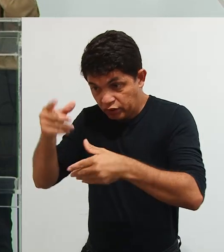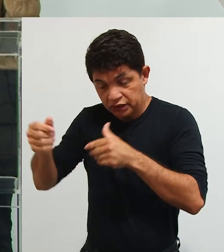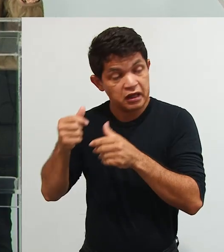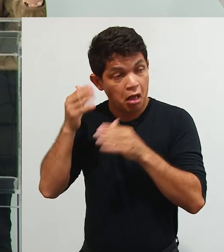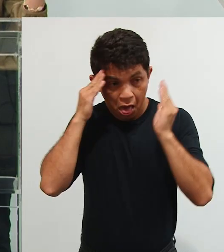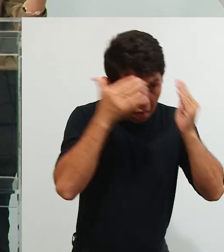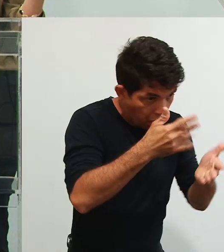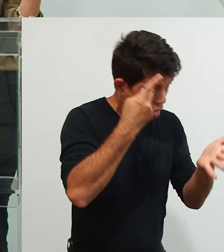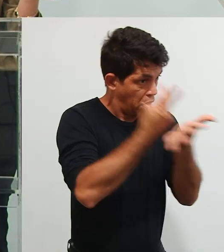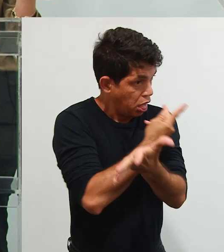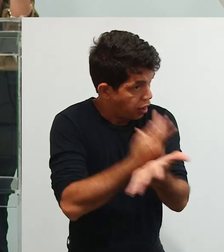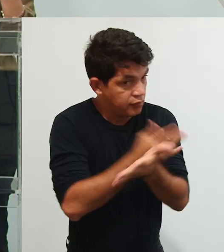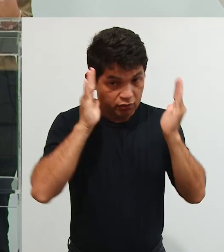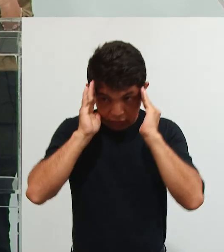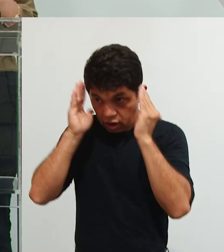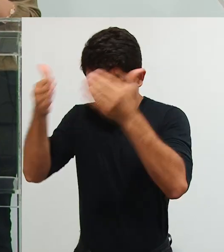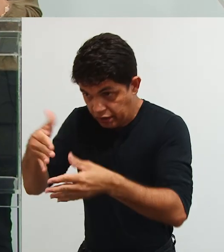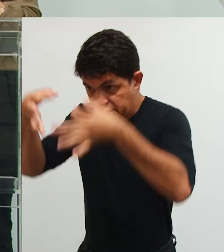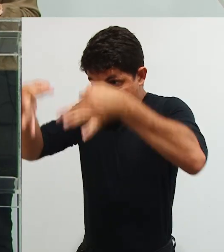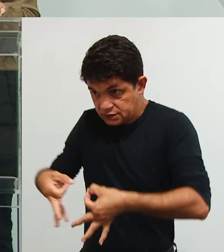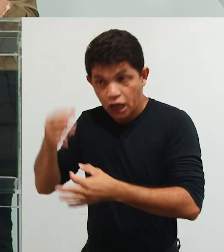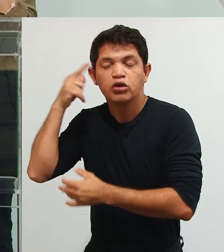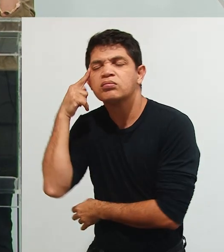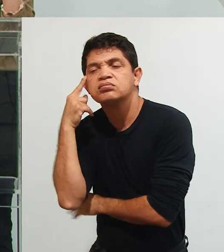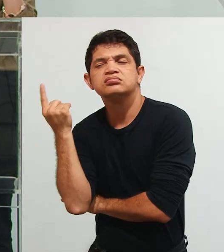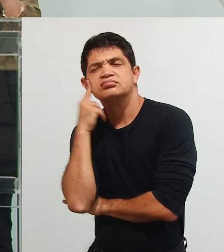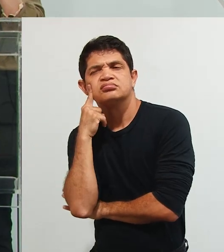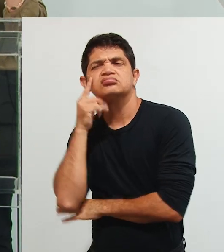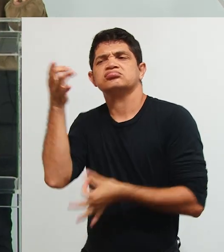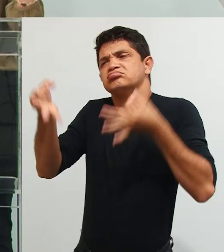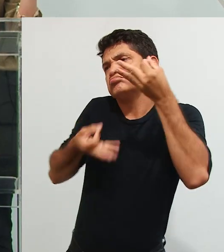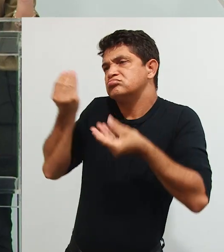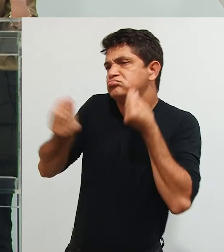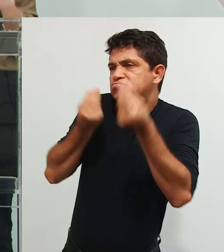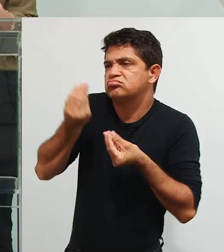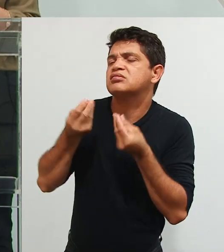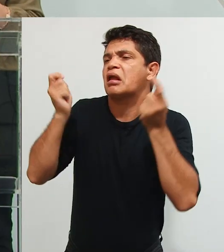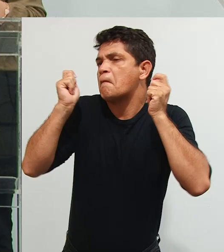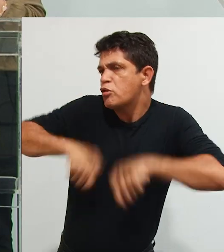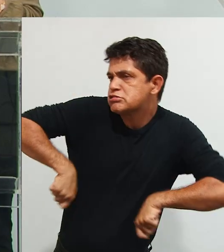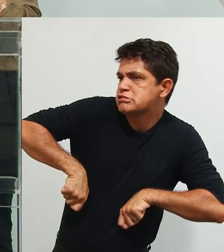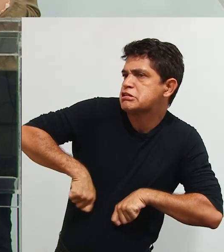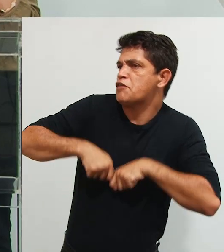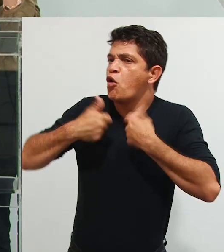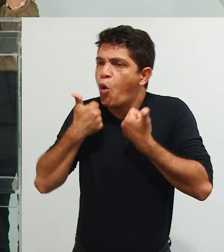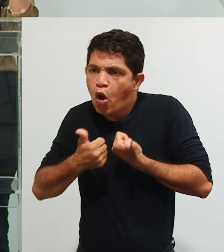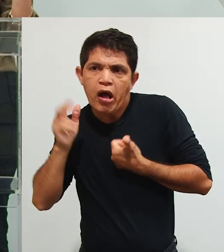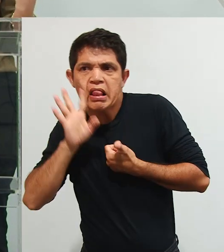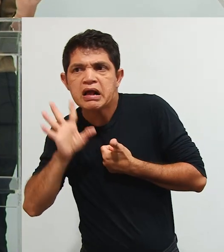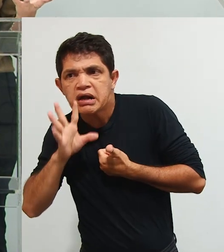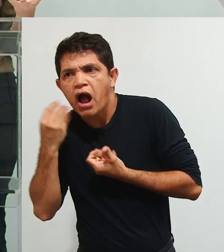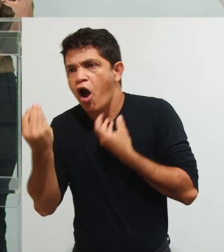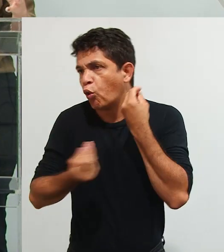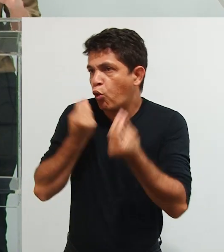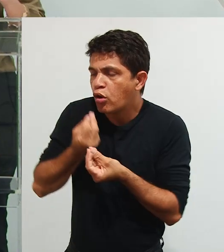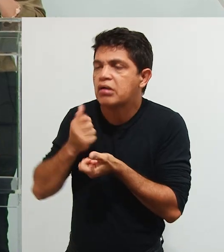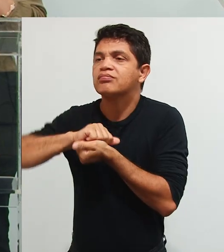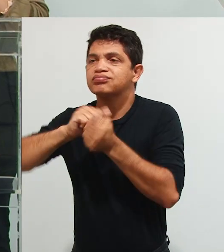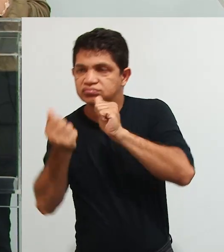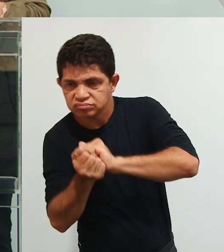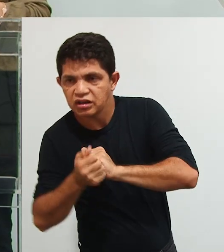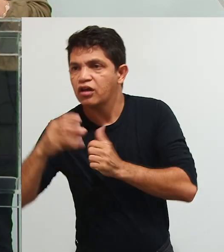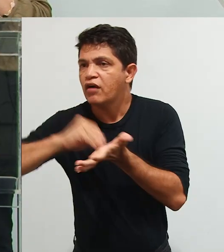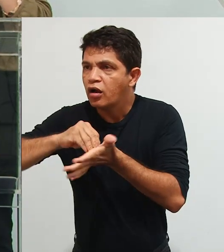algum pensamento que venha, que é um pensamento distorcido, um pensamento que não contribui,